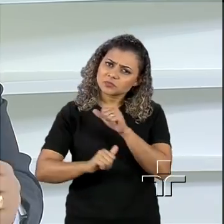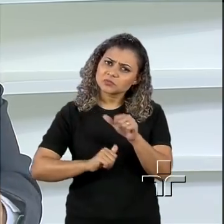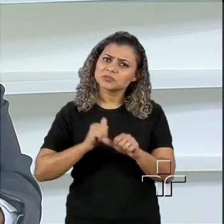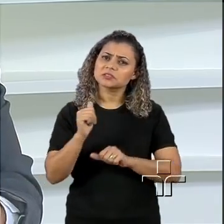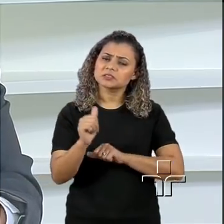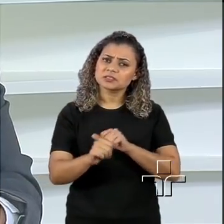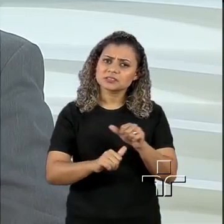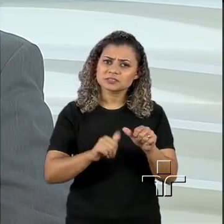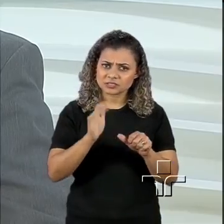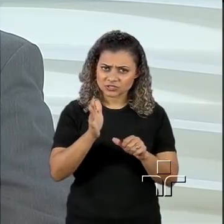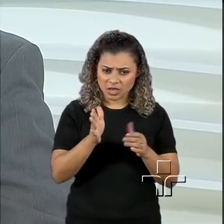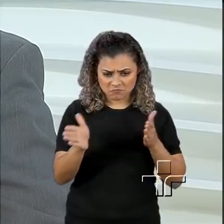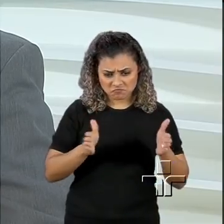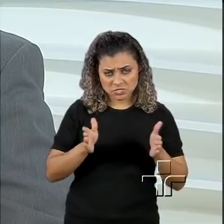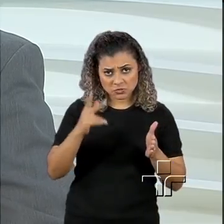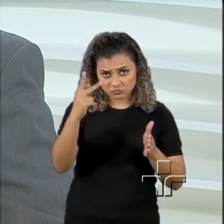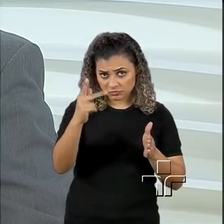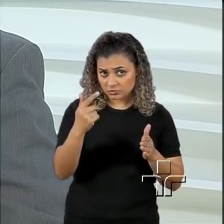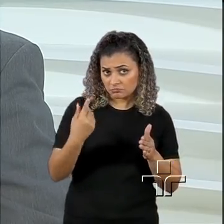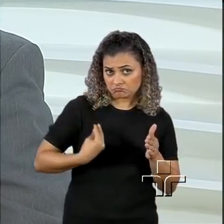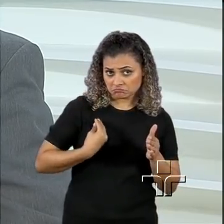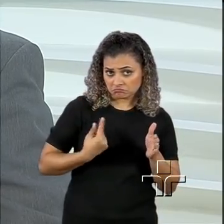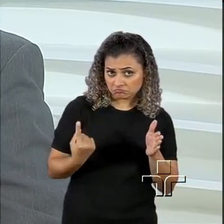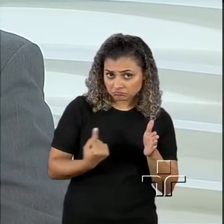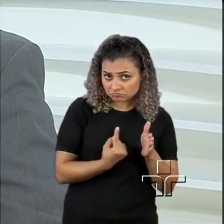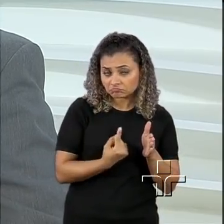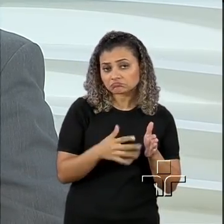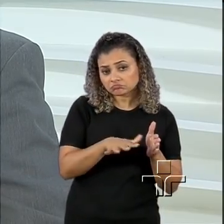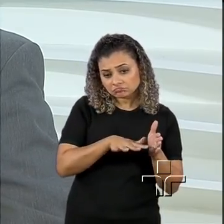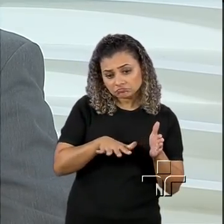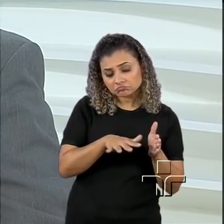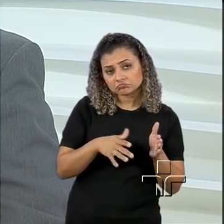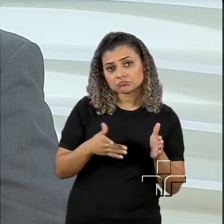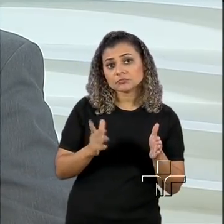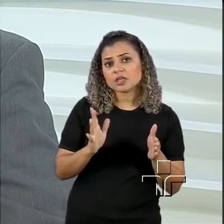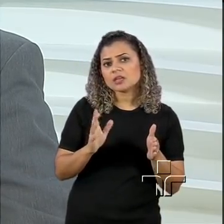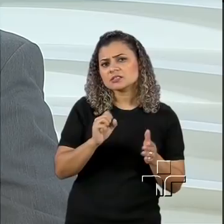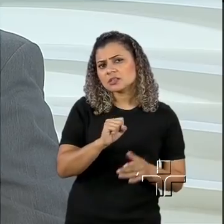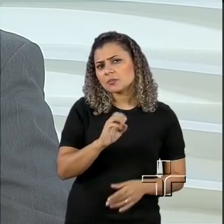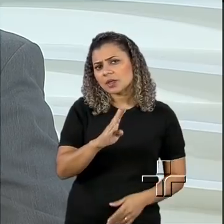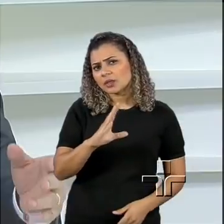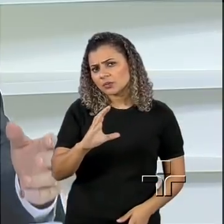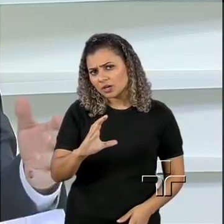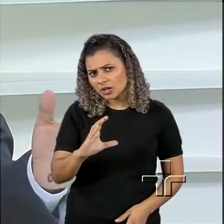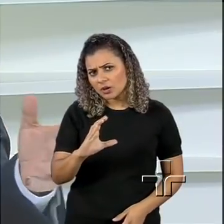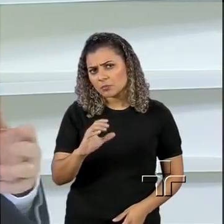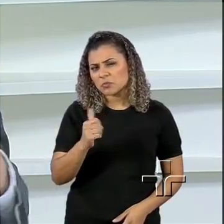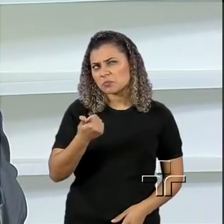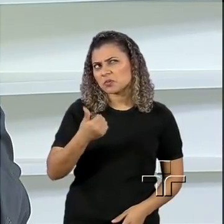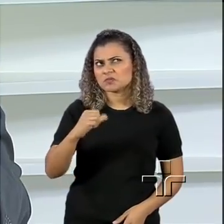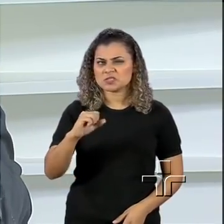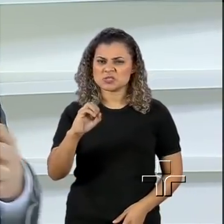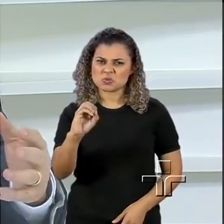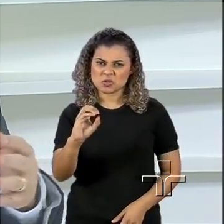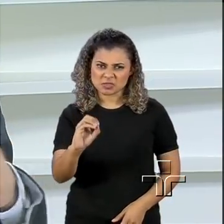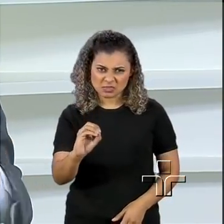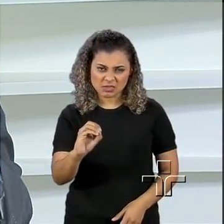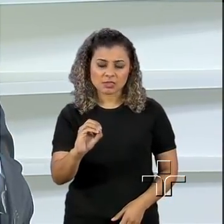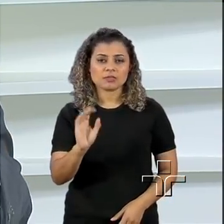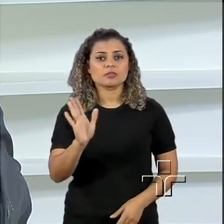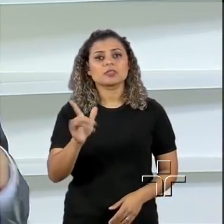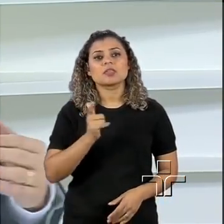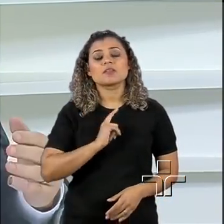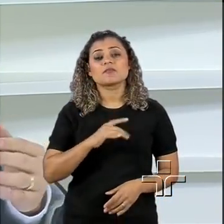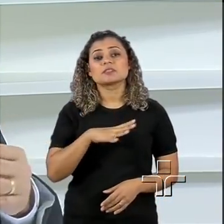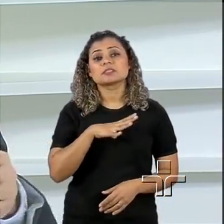tempo que você esteve lá. São Bernardo, vamos dizer, nos anos 80, era uma cidade basicamente